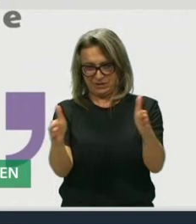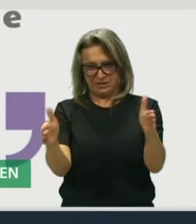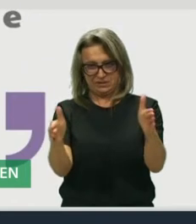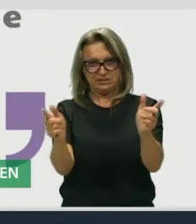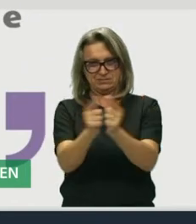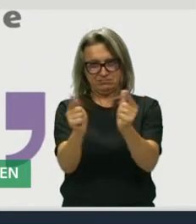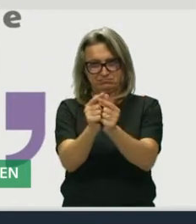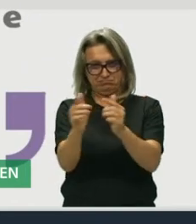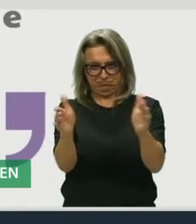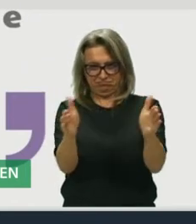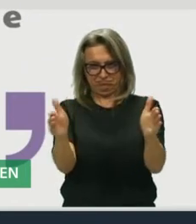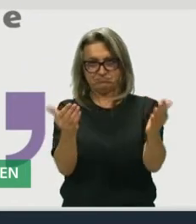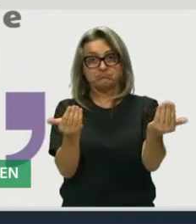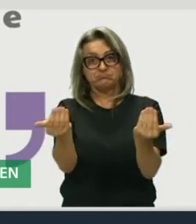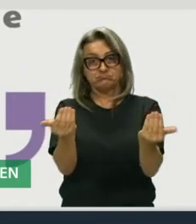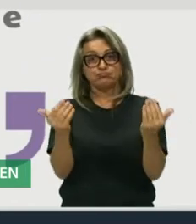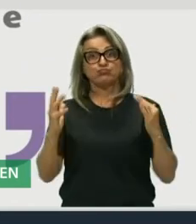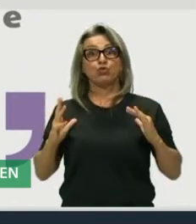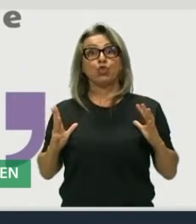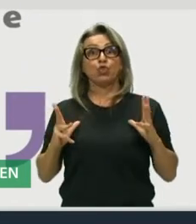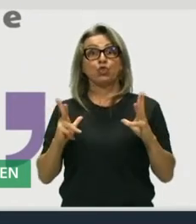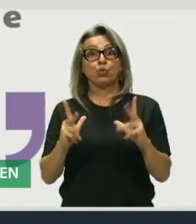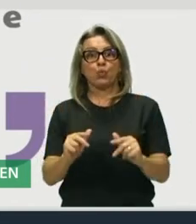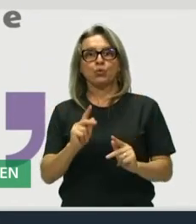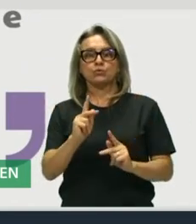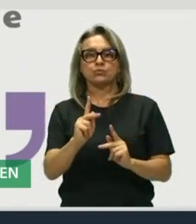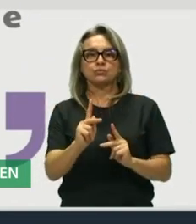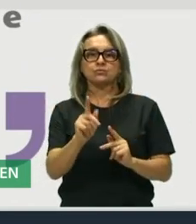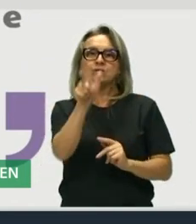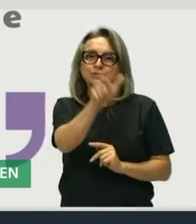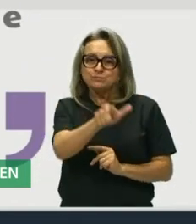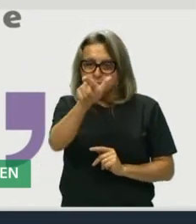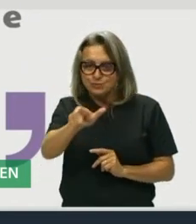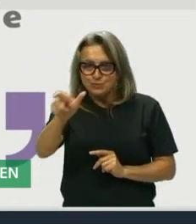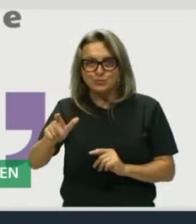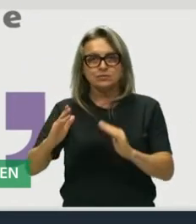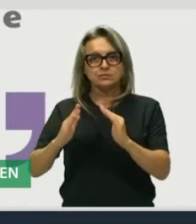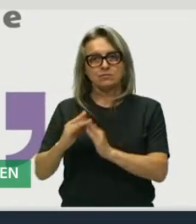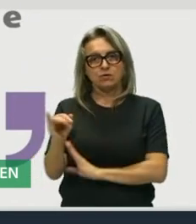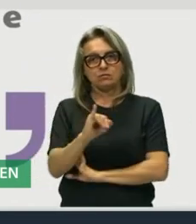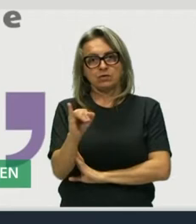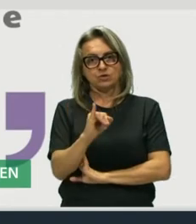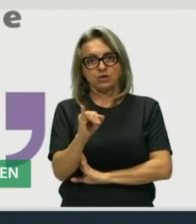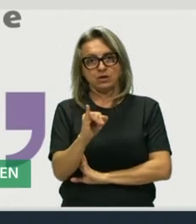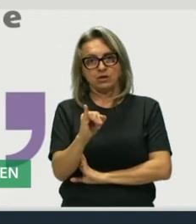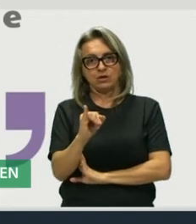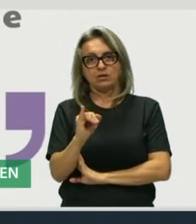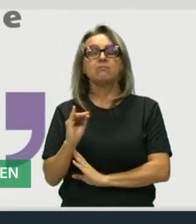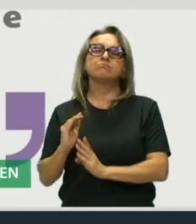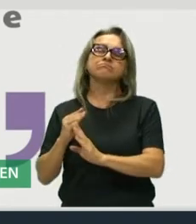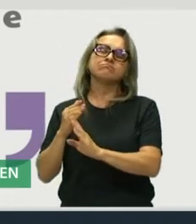uma comparação, todos os habitantes de Itajaí passaram pelo Hospital Madre Teresa, porque nós abrimos,